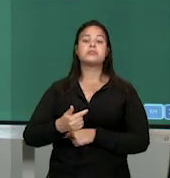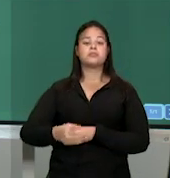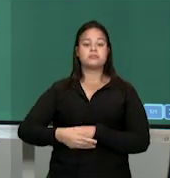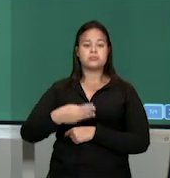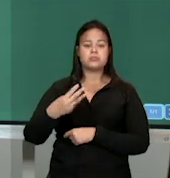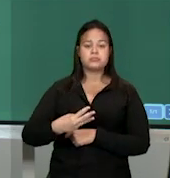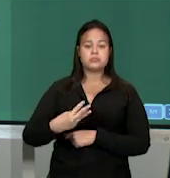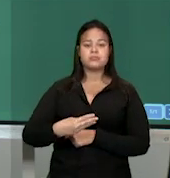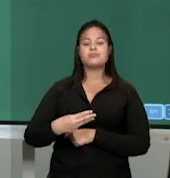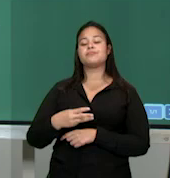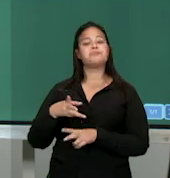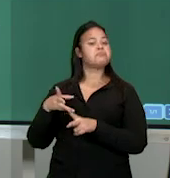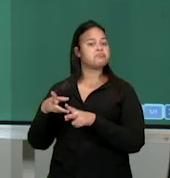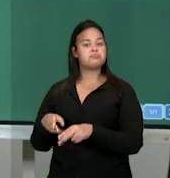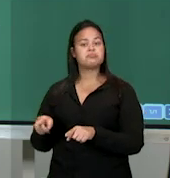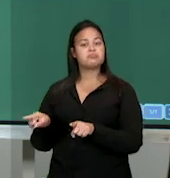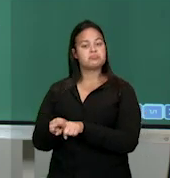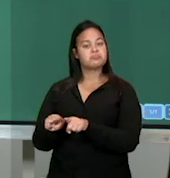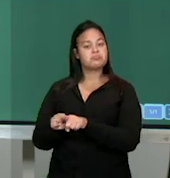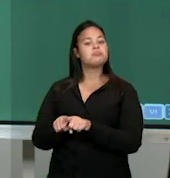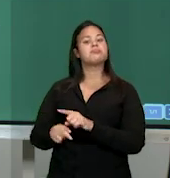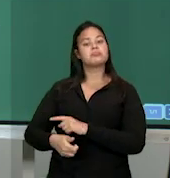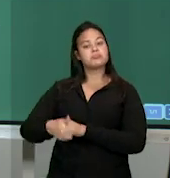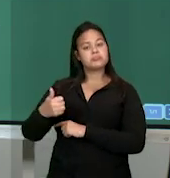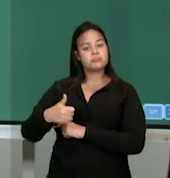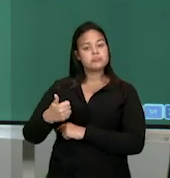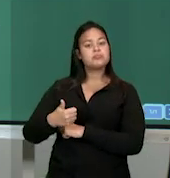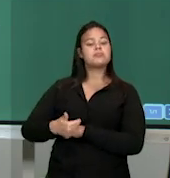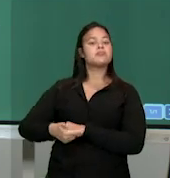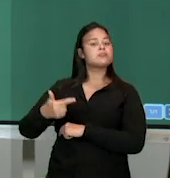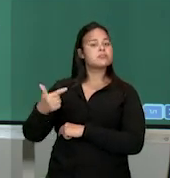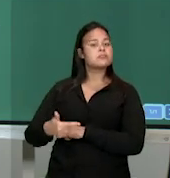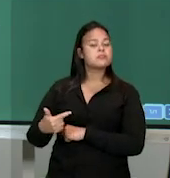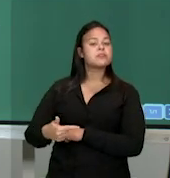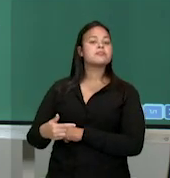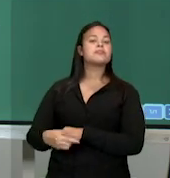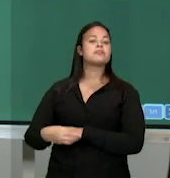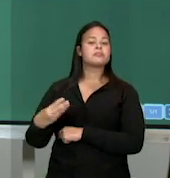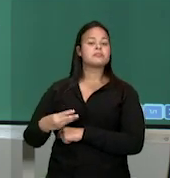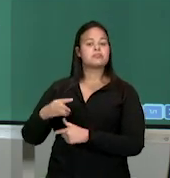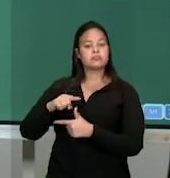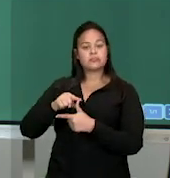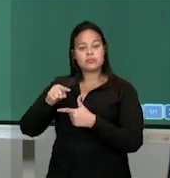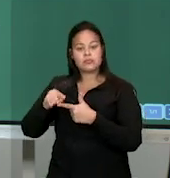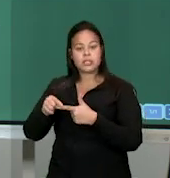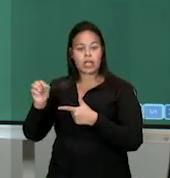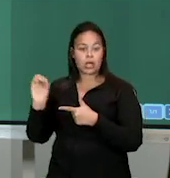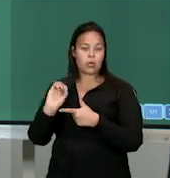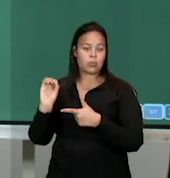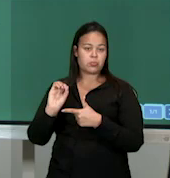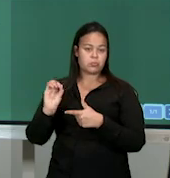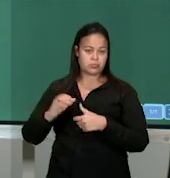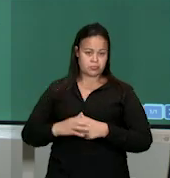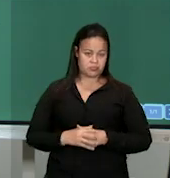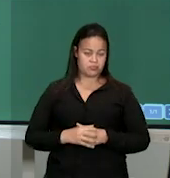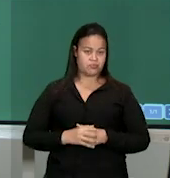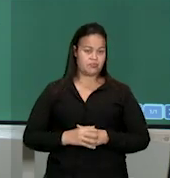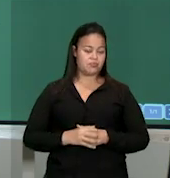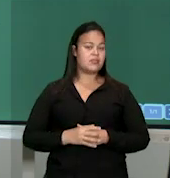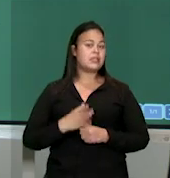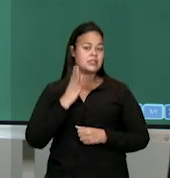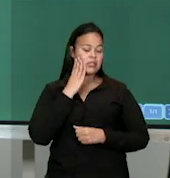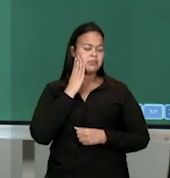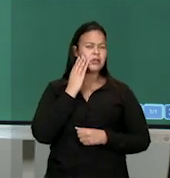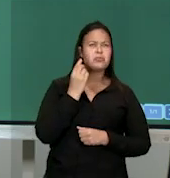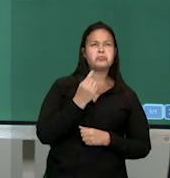terceiro. E aqui a mesma coisa. Primeiro, segundo e terceiro ângulo. Com isso você sabe, basta você saber 1,